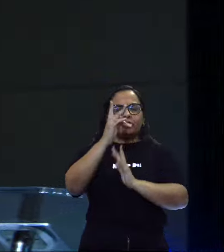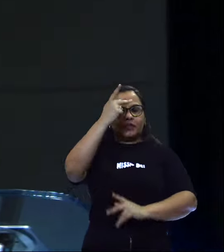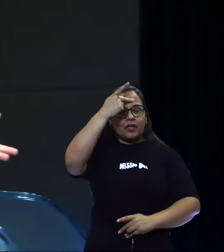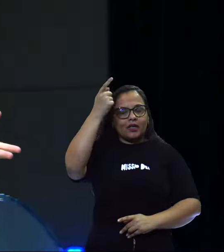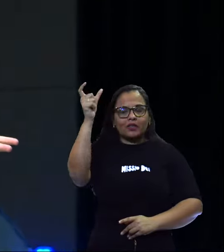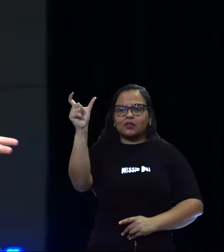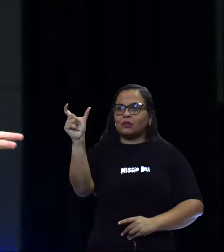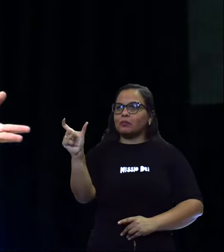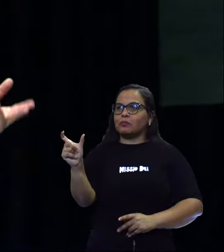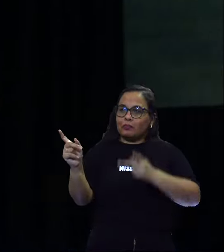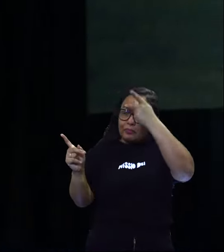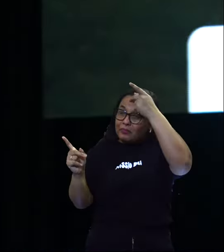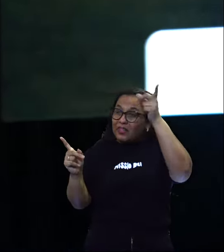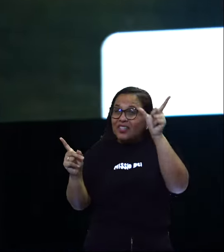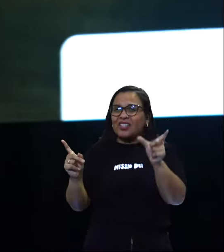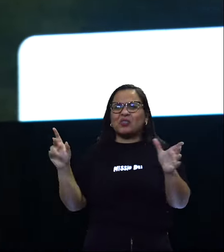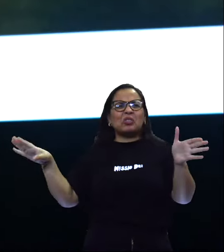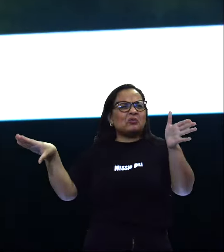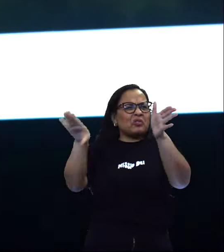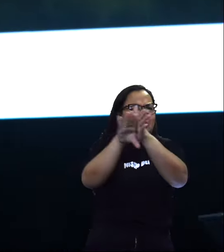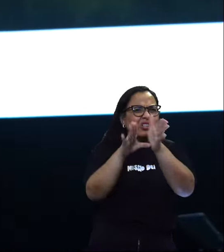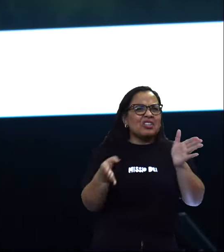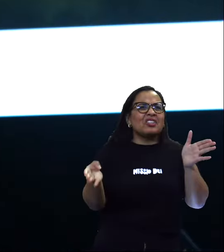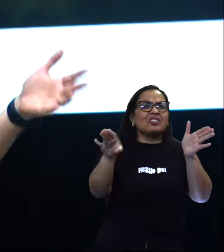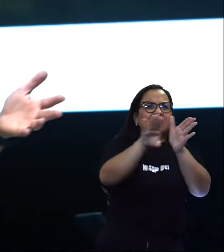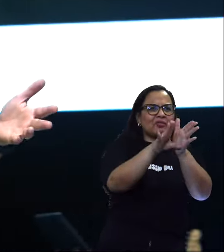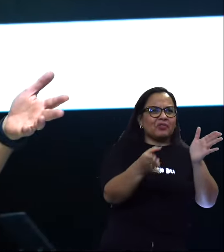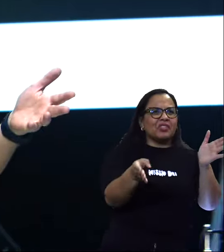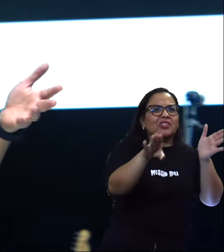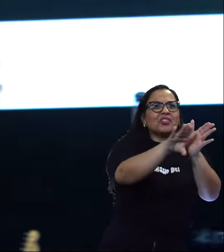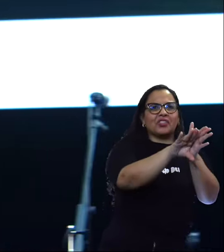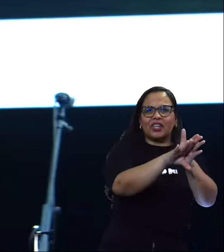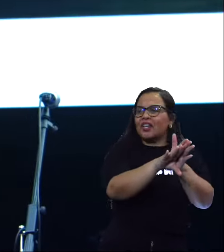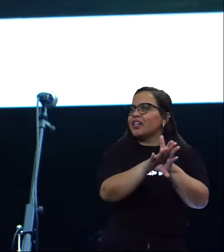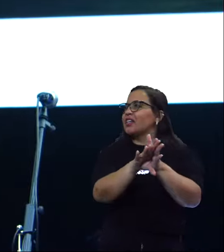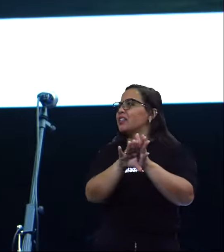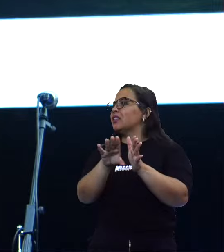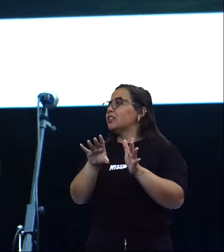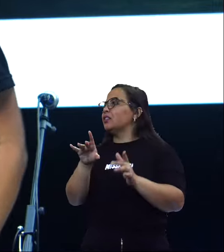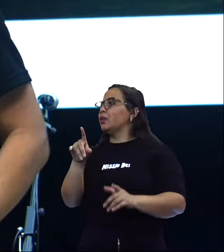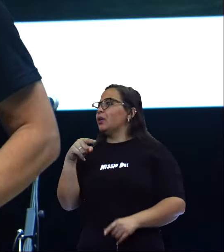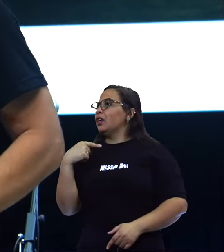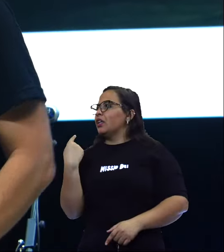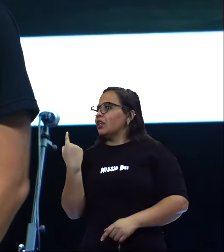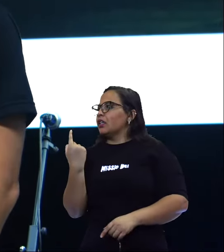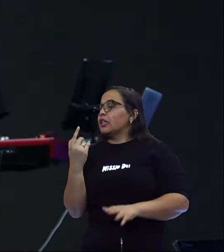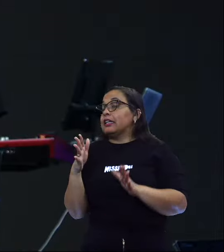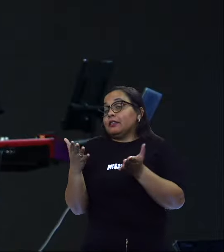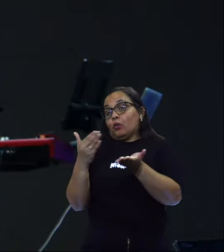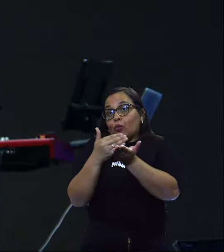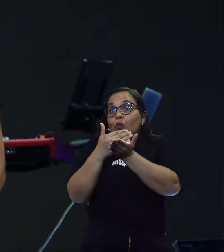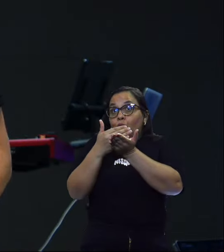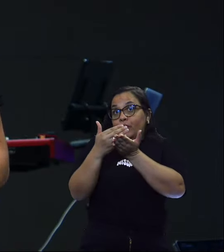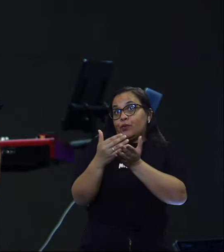talvez a gente como igreja vai ter que entender que esse lugar ficou tão pequeno que não tem mais lugar para colocar culto, que vai ter que achar um lugar maior ainda também em nome de Jesus.